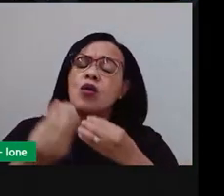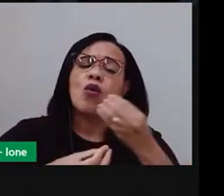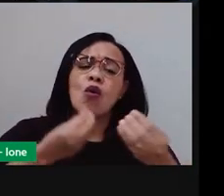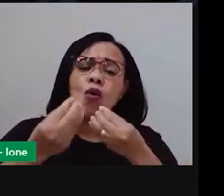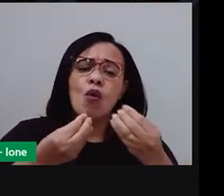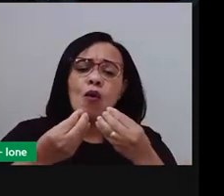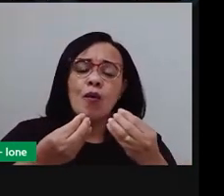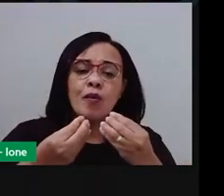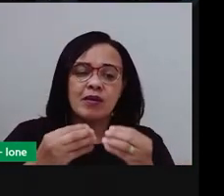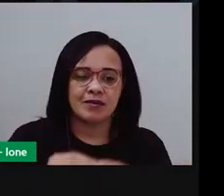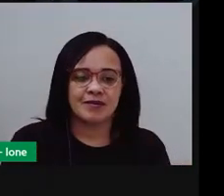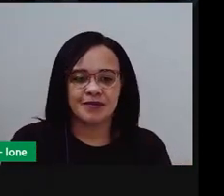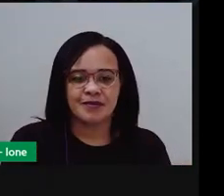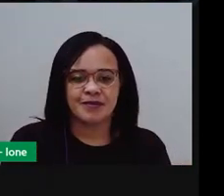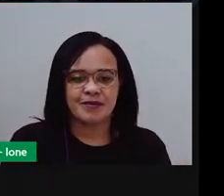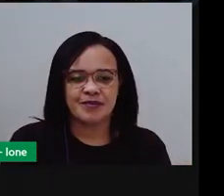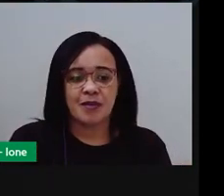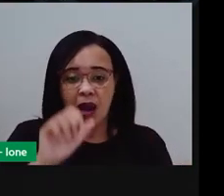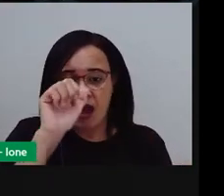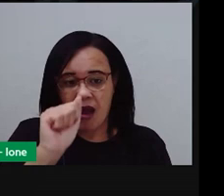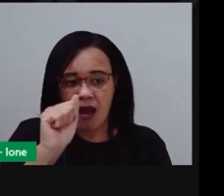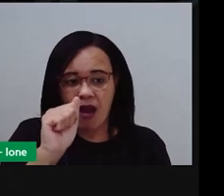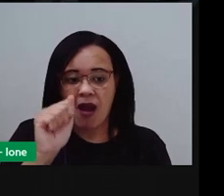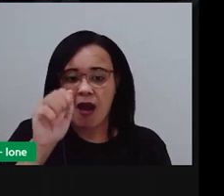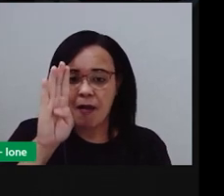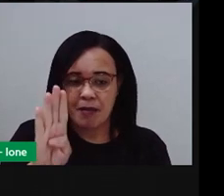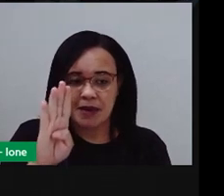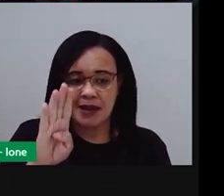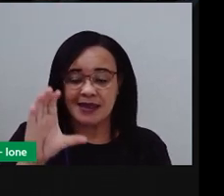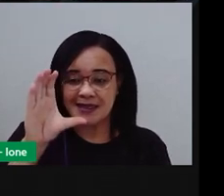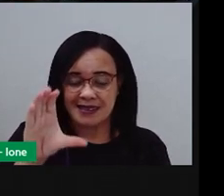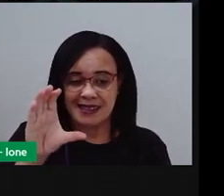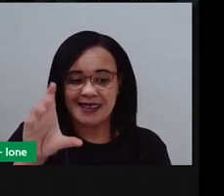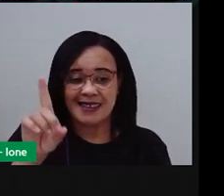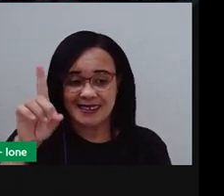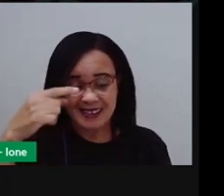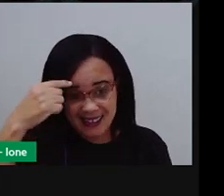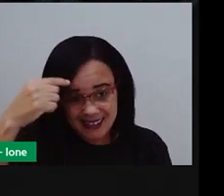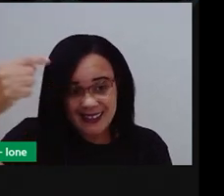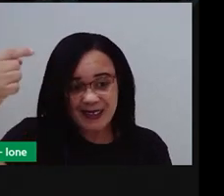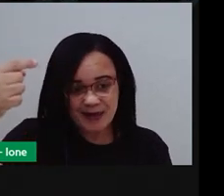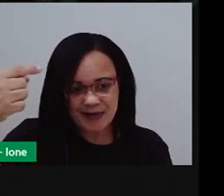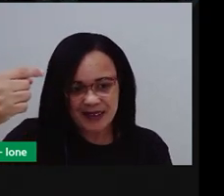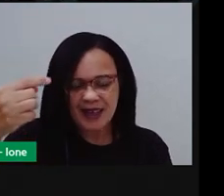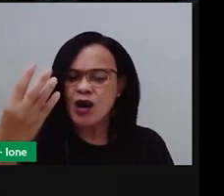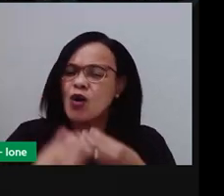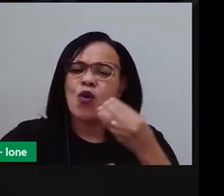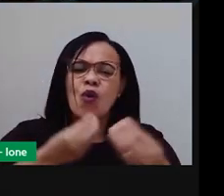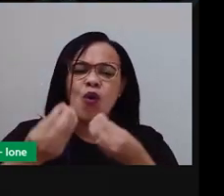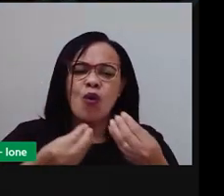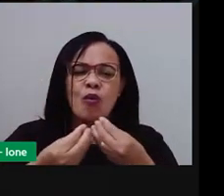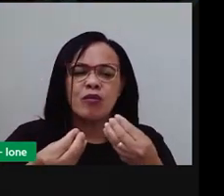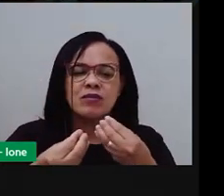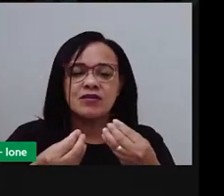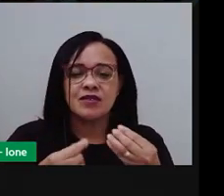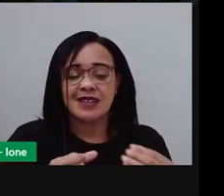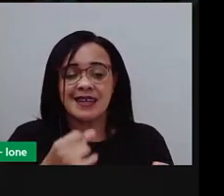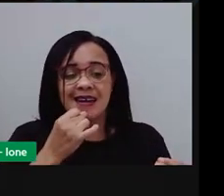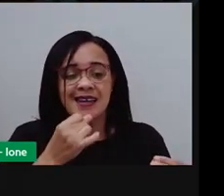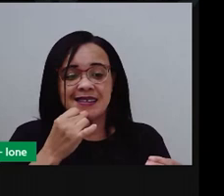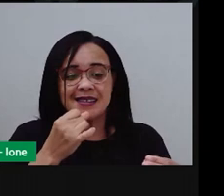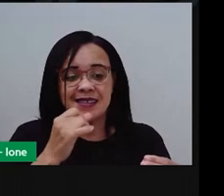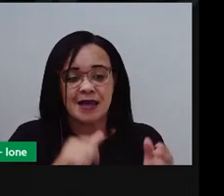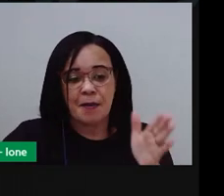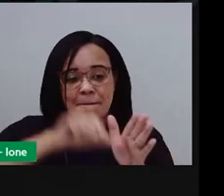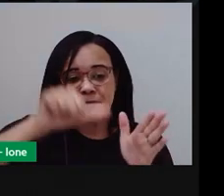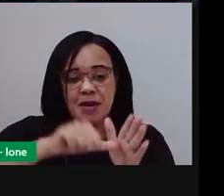PRO, como é a ordem alfabética? Lembra que a gente já viu em uma das nossas aulas como a gente